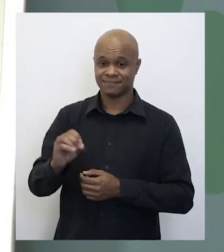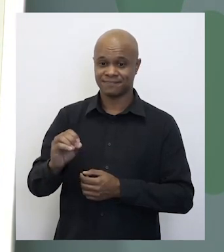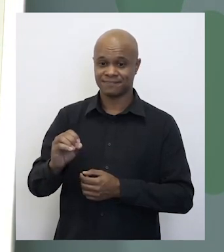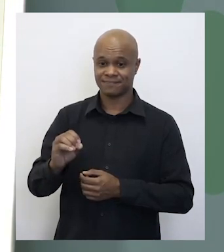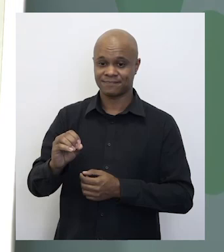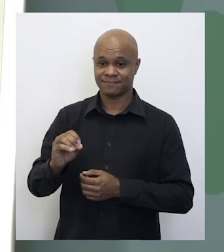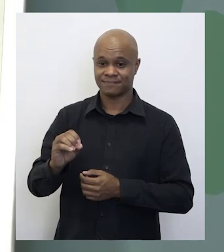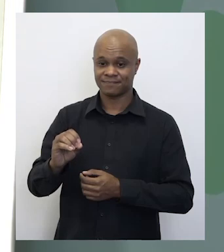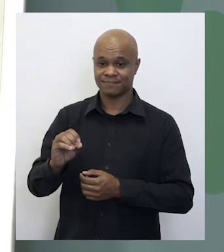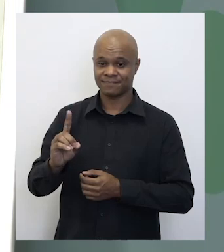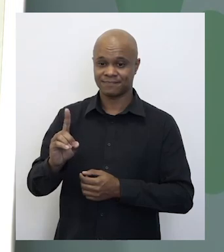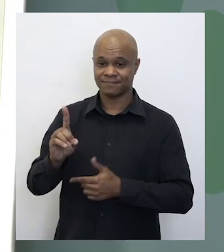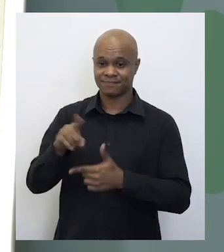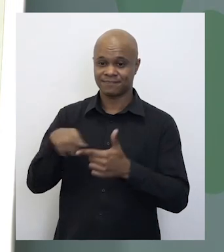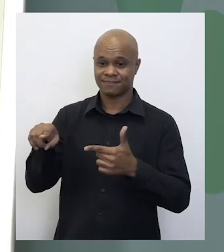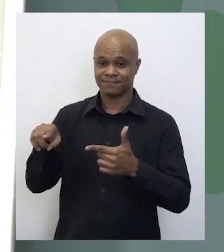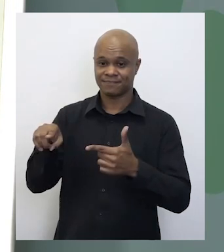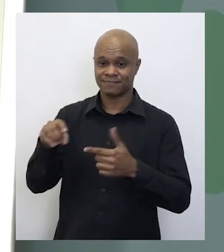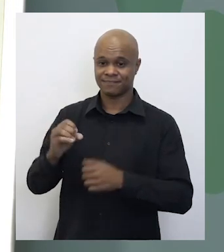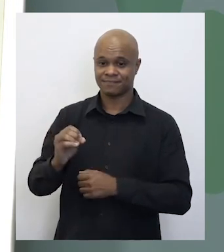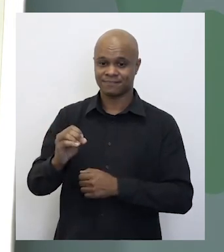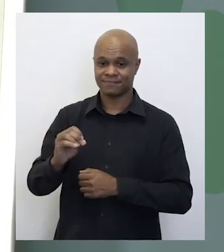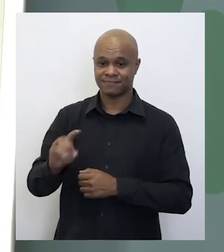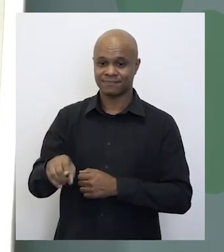né? Vamos dividir por 9, dividido por 0,1.